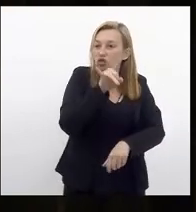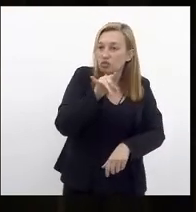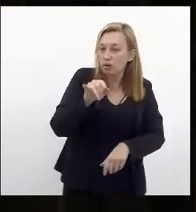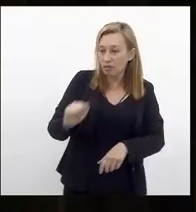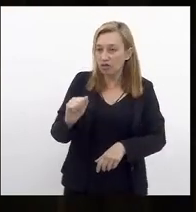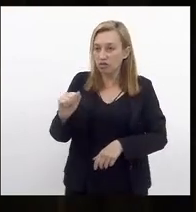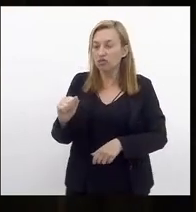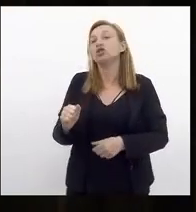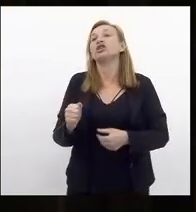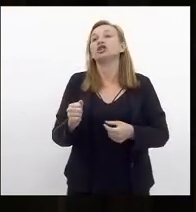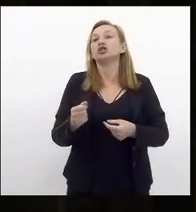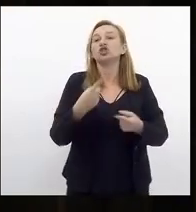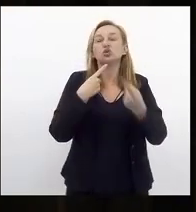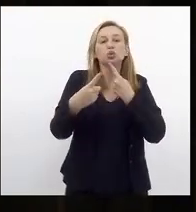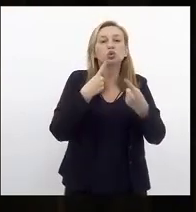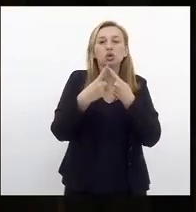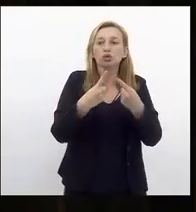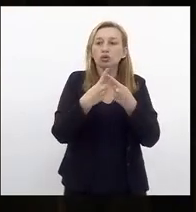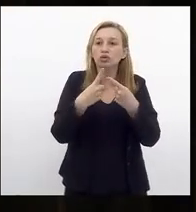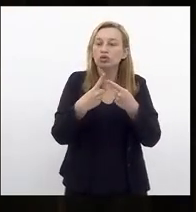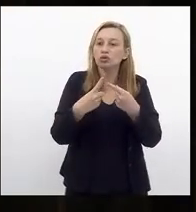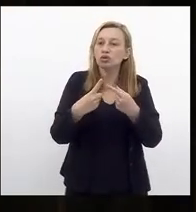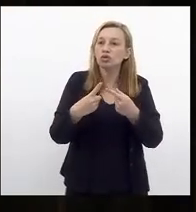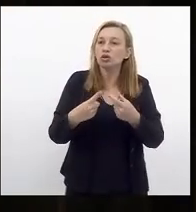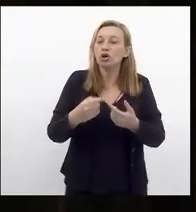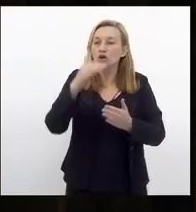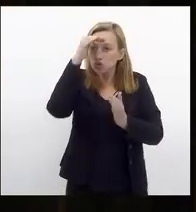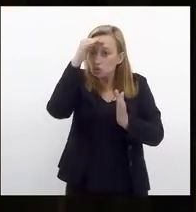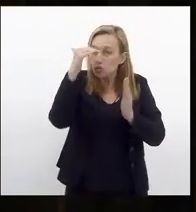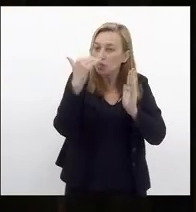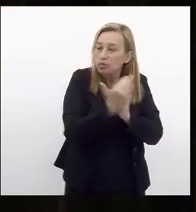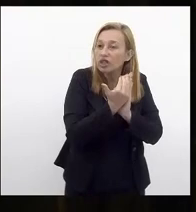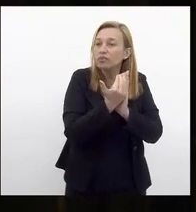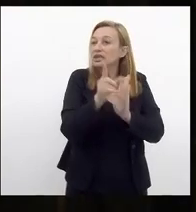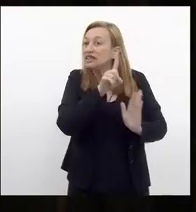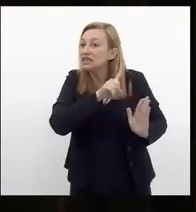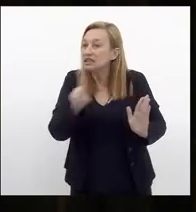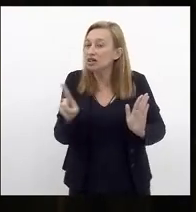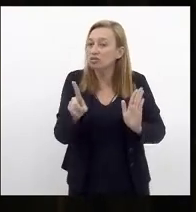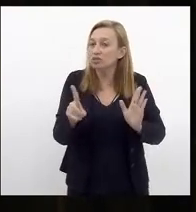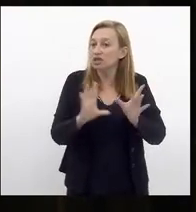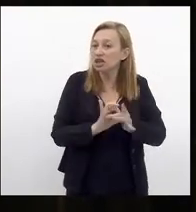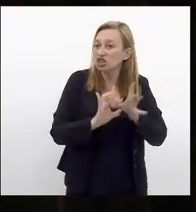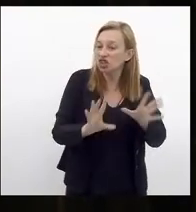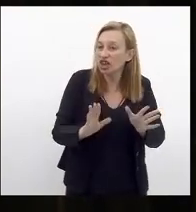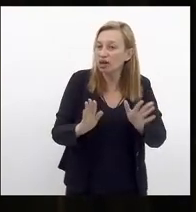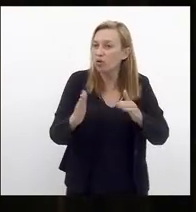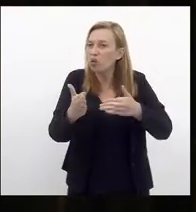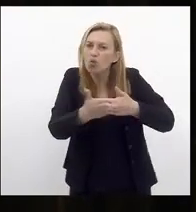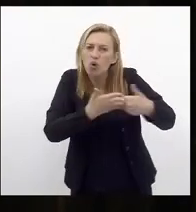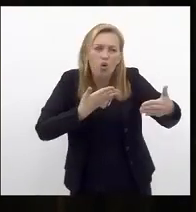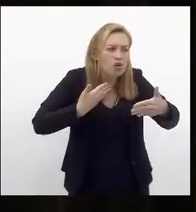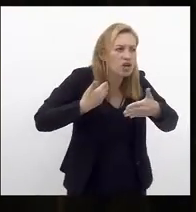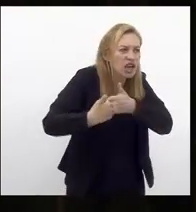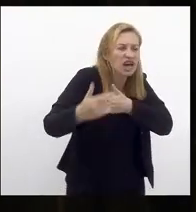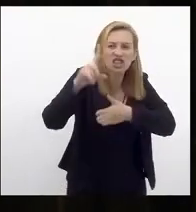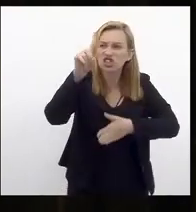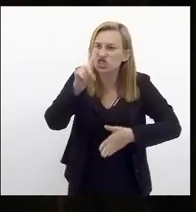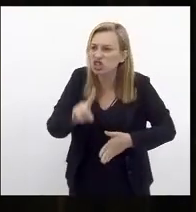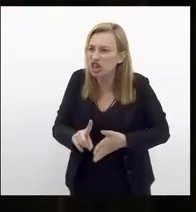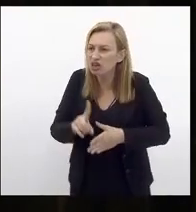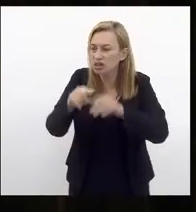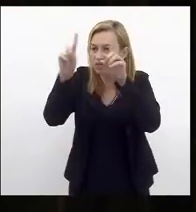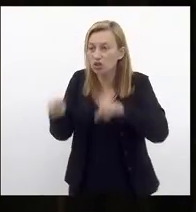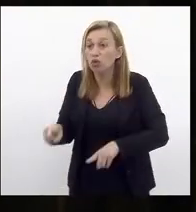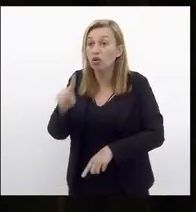discussões e tivemos a palavra que não abriríamos bons de qualquer direito de